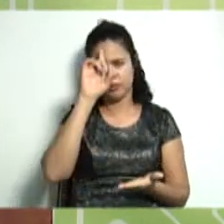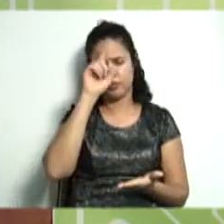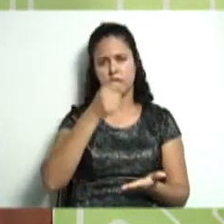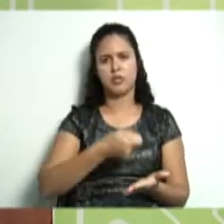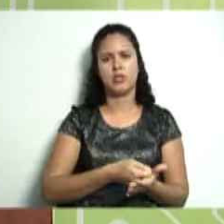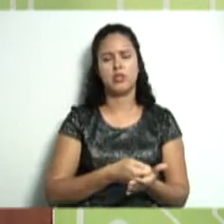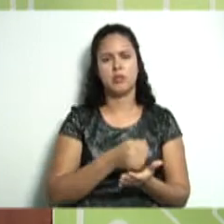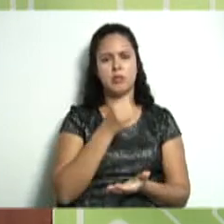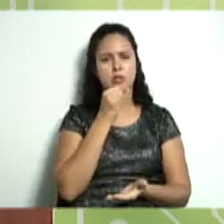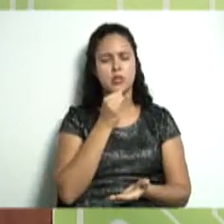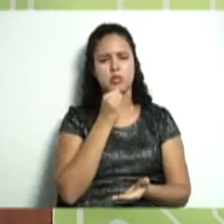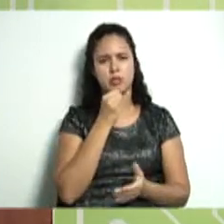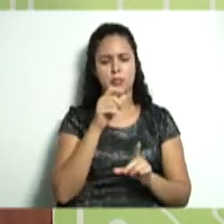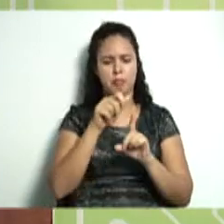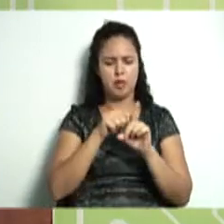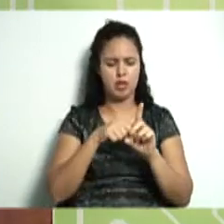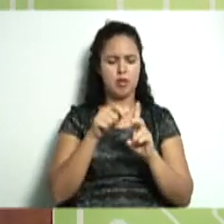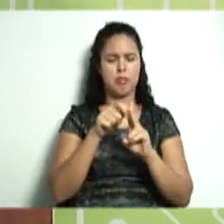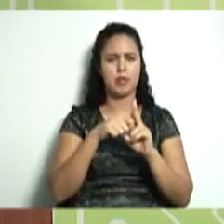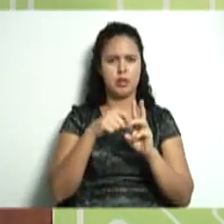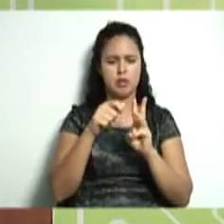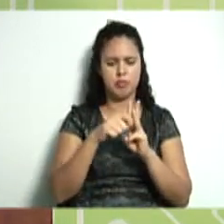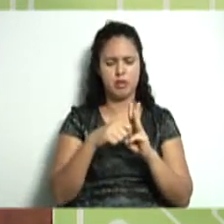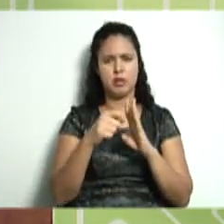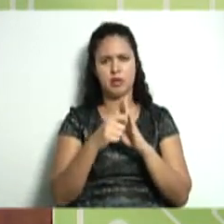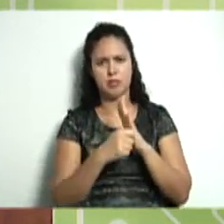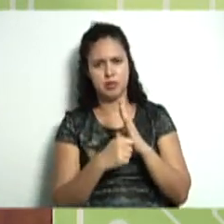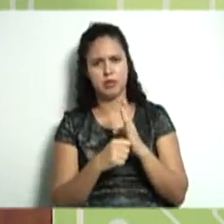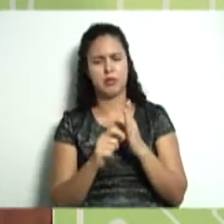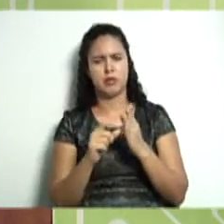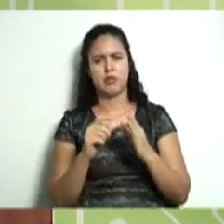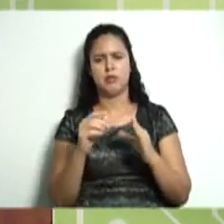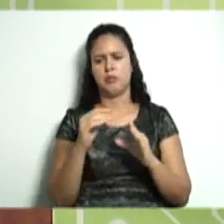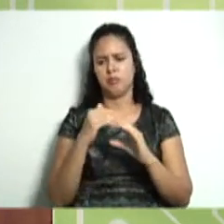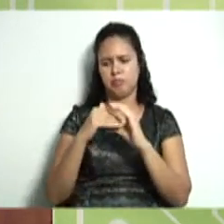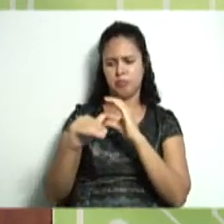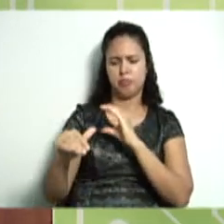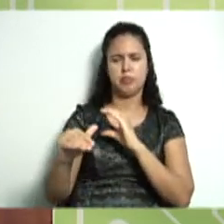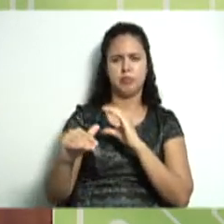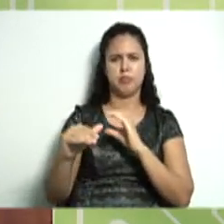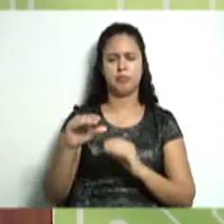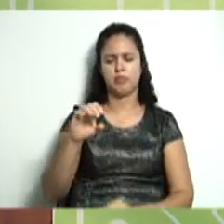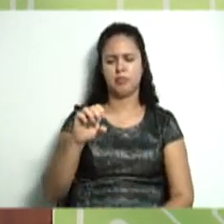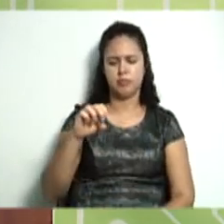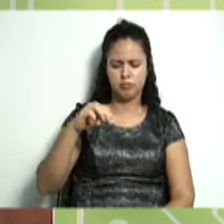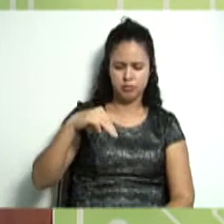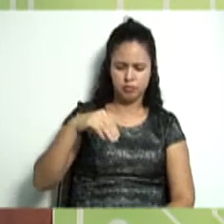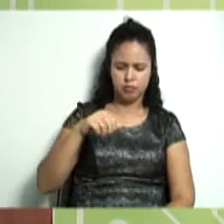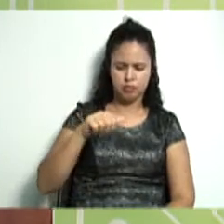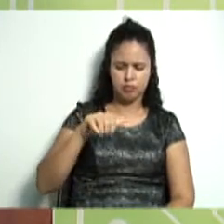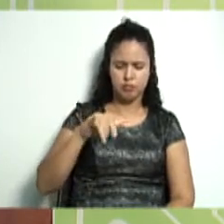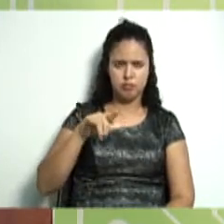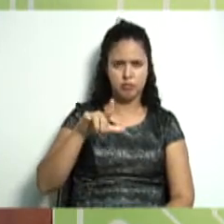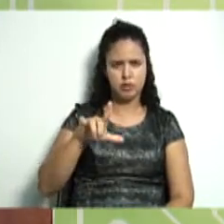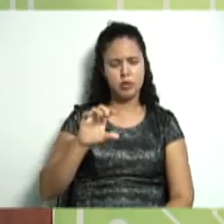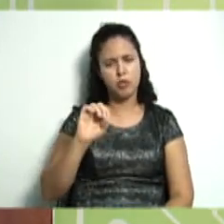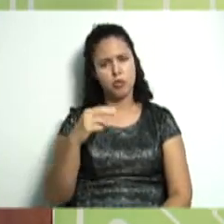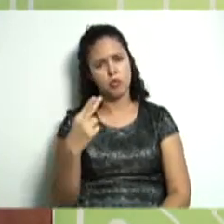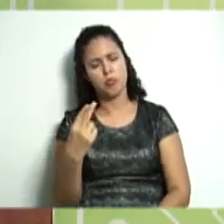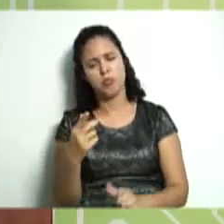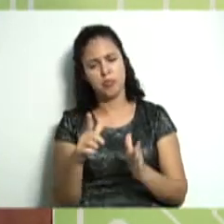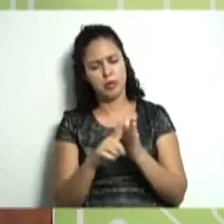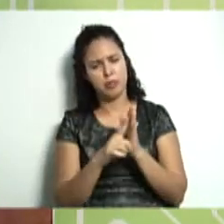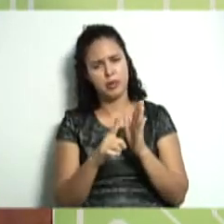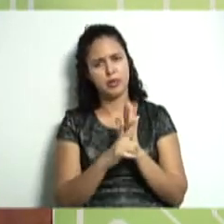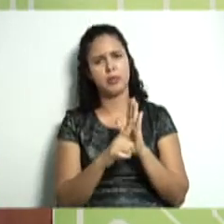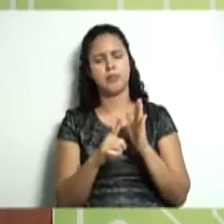exemplo, mensalmente vamos encaminhar e-mail, um e-mail. Não é e-mail, professora, tem que ser impresso. É